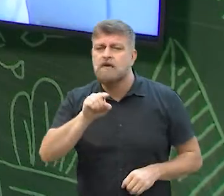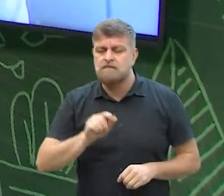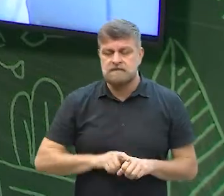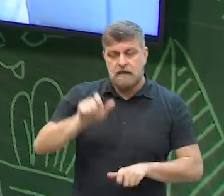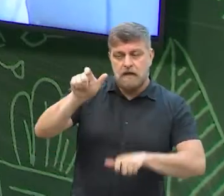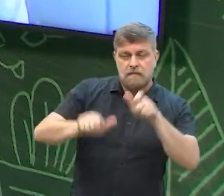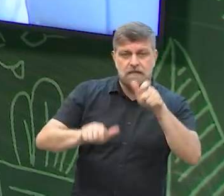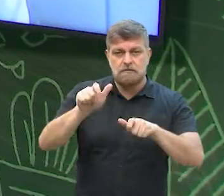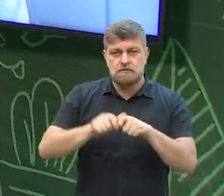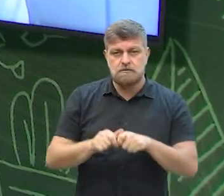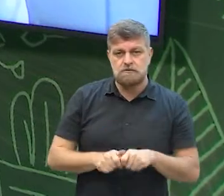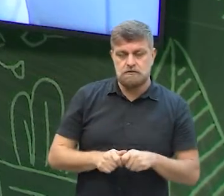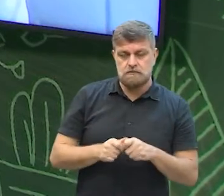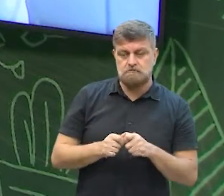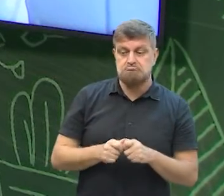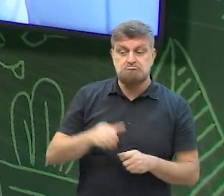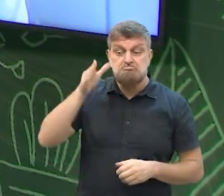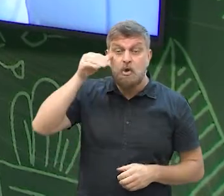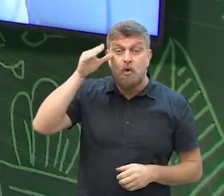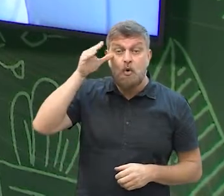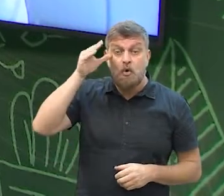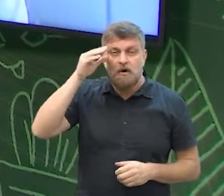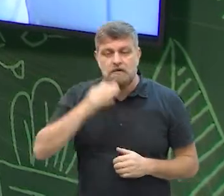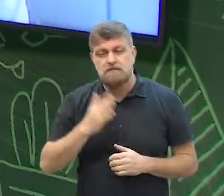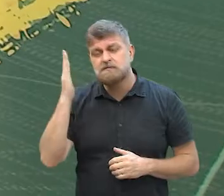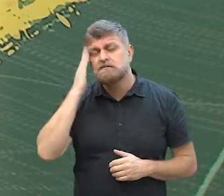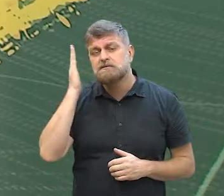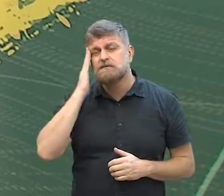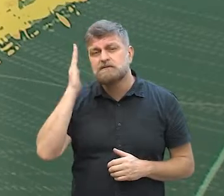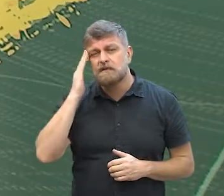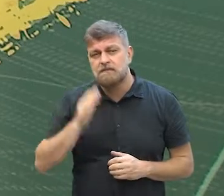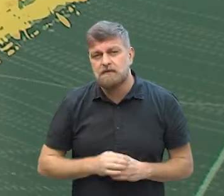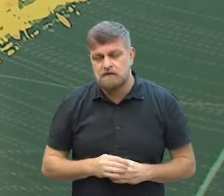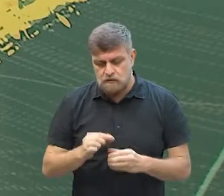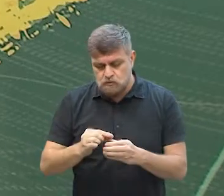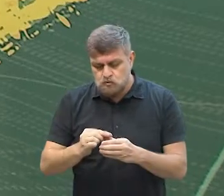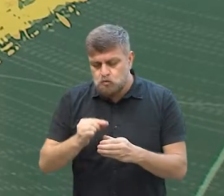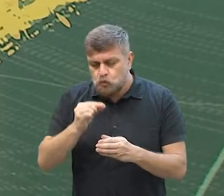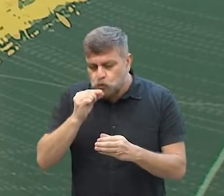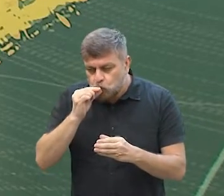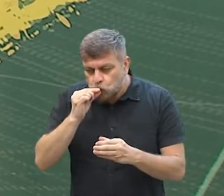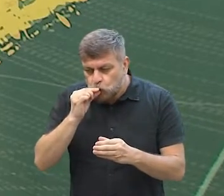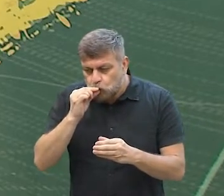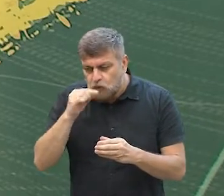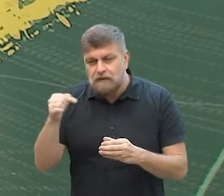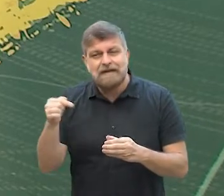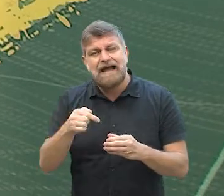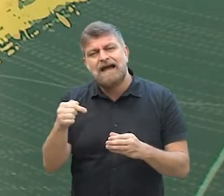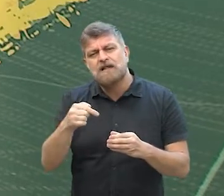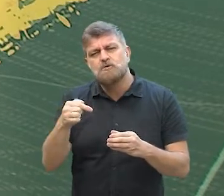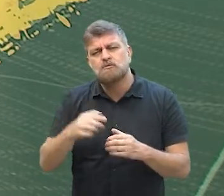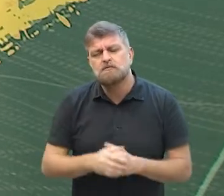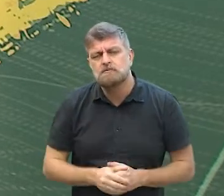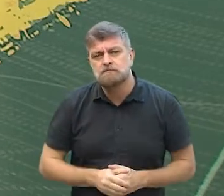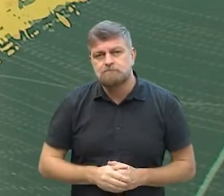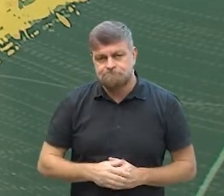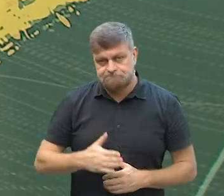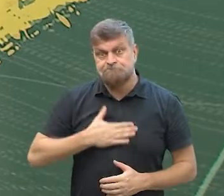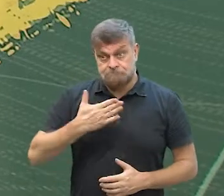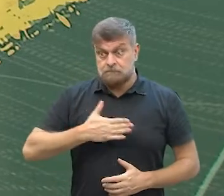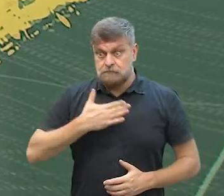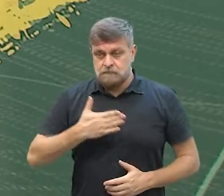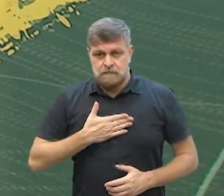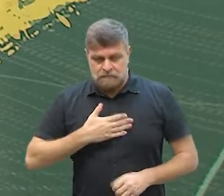pessoal de casa que está curioso para saber sobre esse canudo, né, que de repente pode